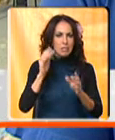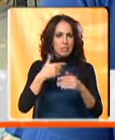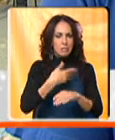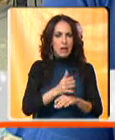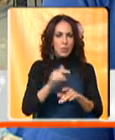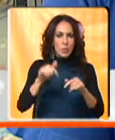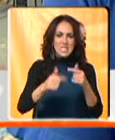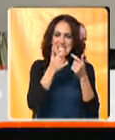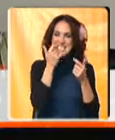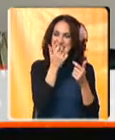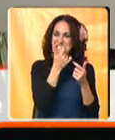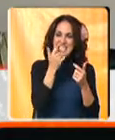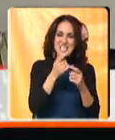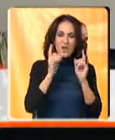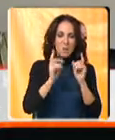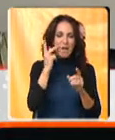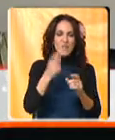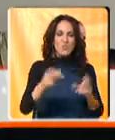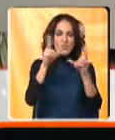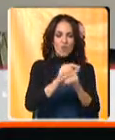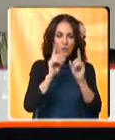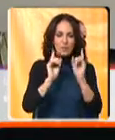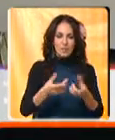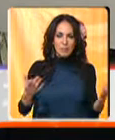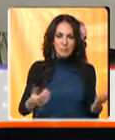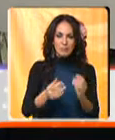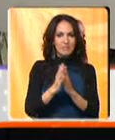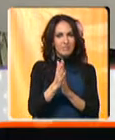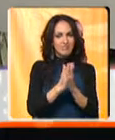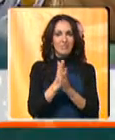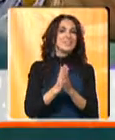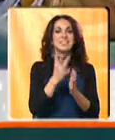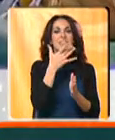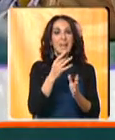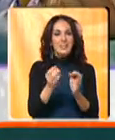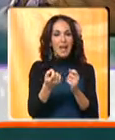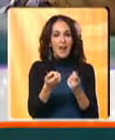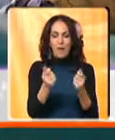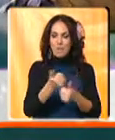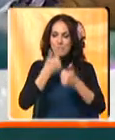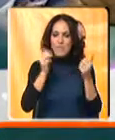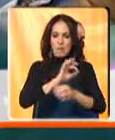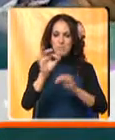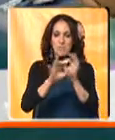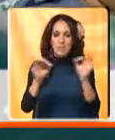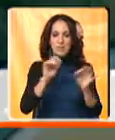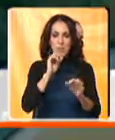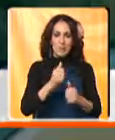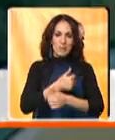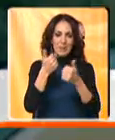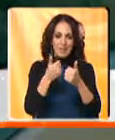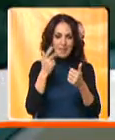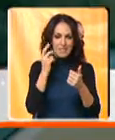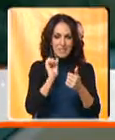daqui com os dentinhos e que comece uma vida nova. E com o Natal à porta, este foi mesmo o melhor presente que Sérgio poderia ter no